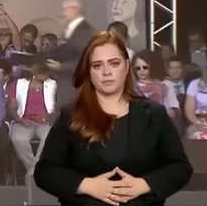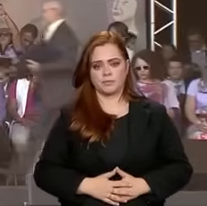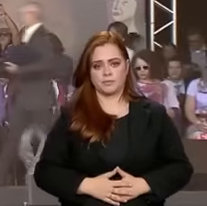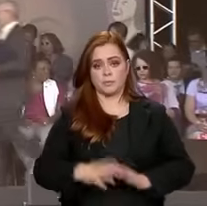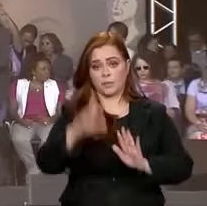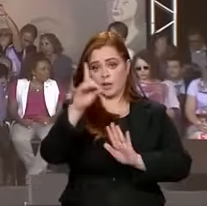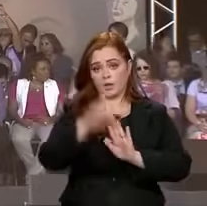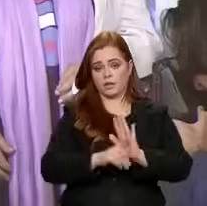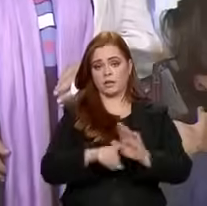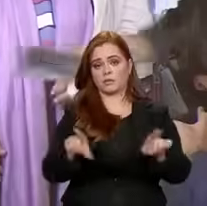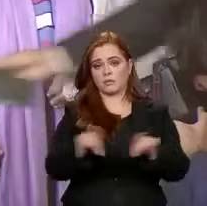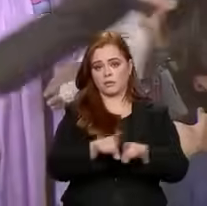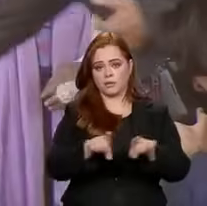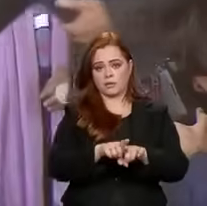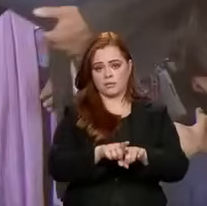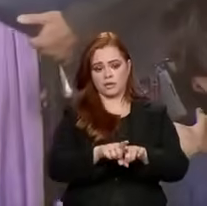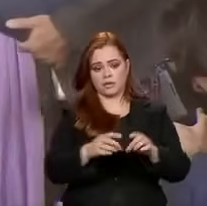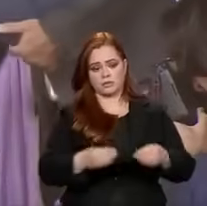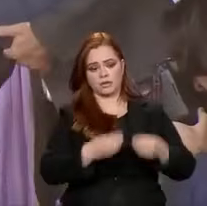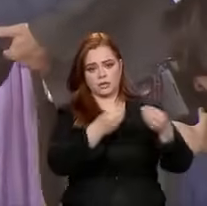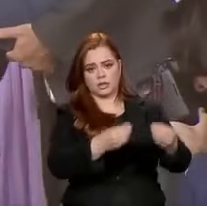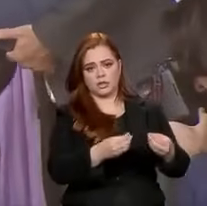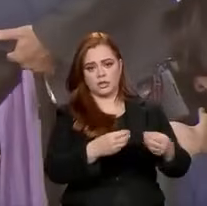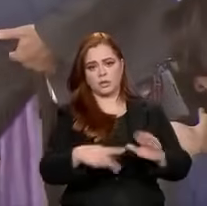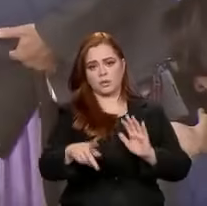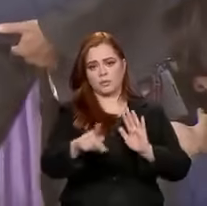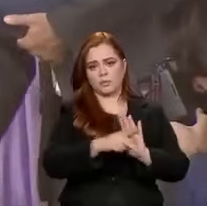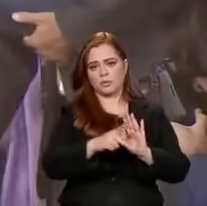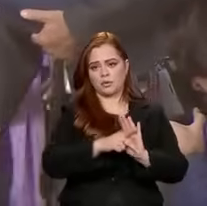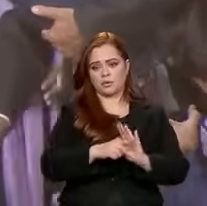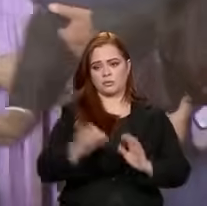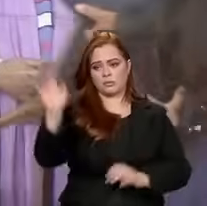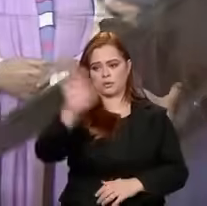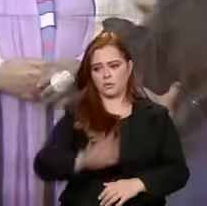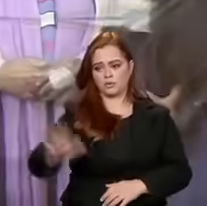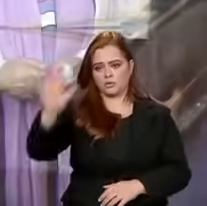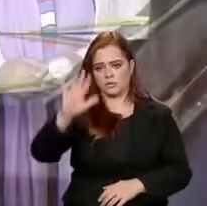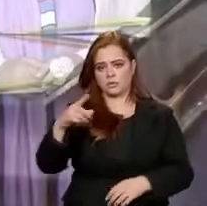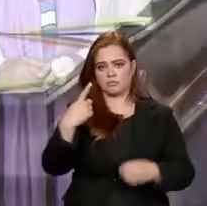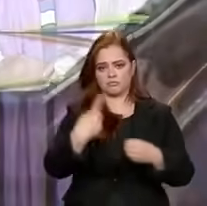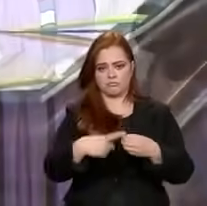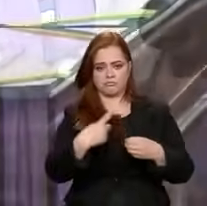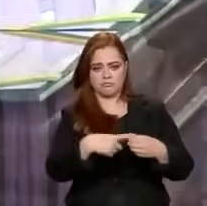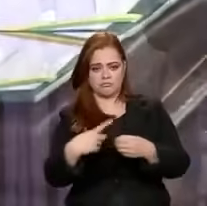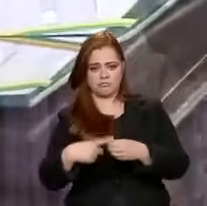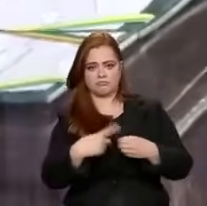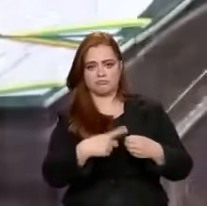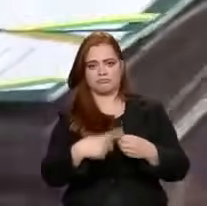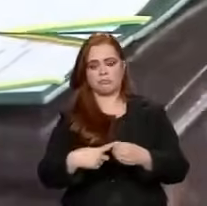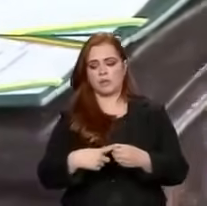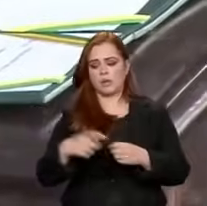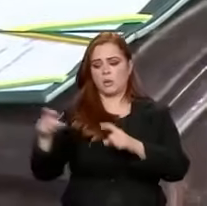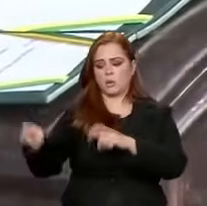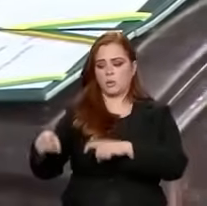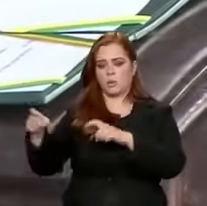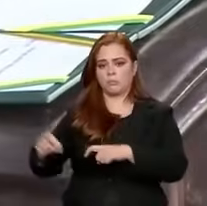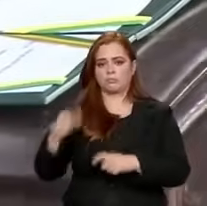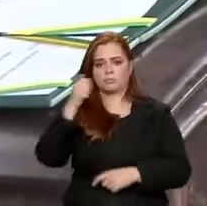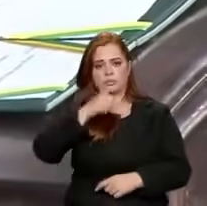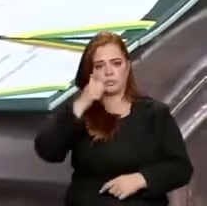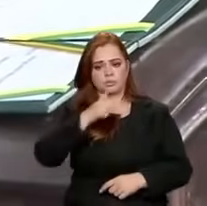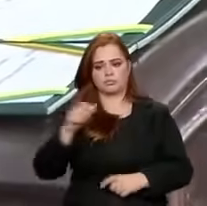Decreto que institui o programa nacional de cidadania e Bem Viver para as mulheres rurais